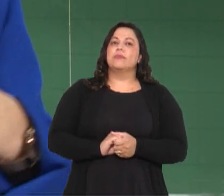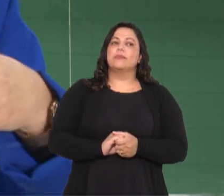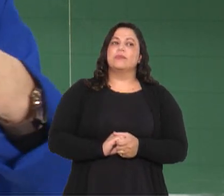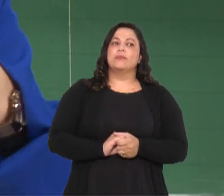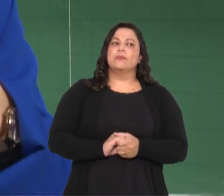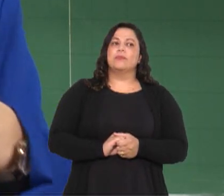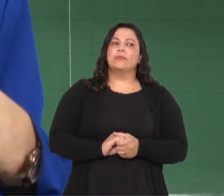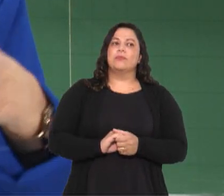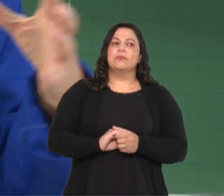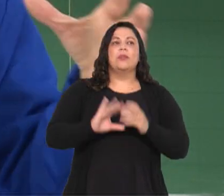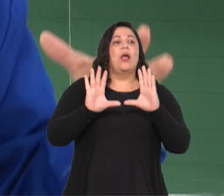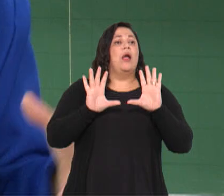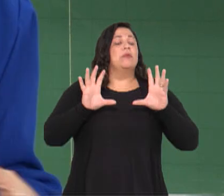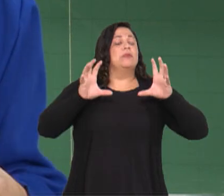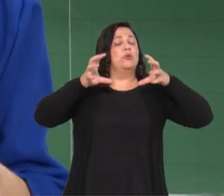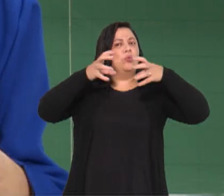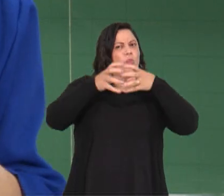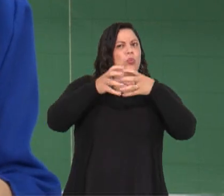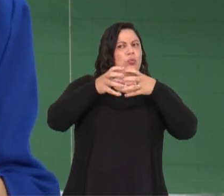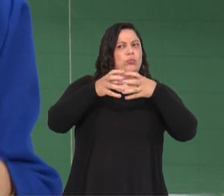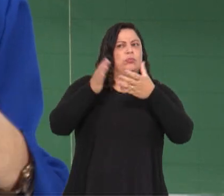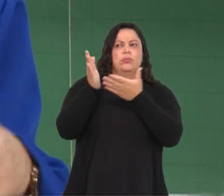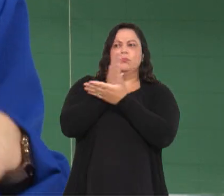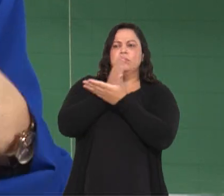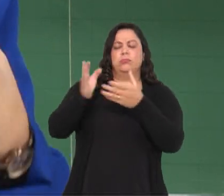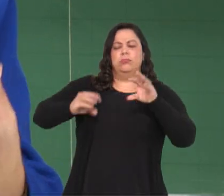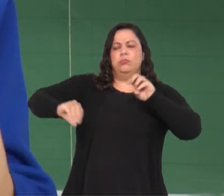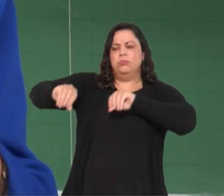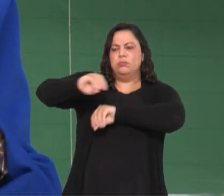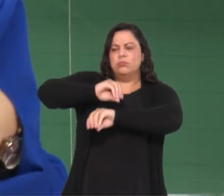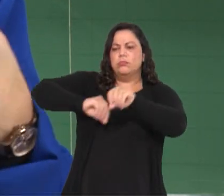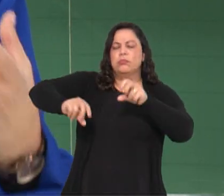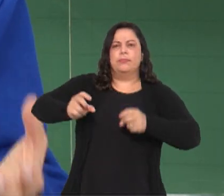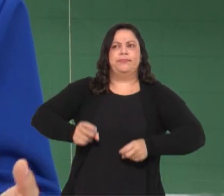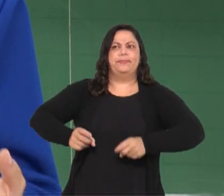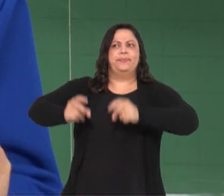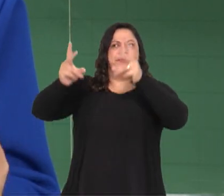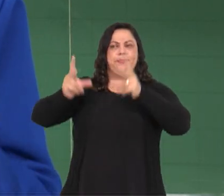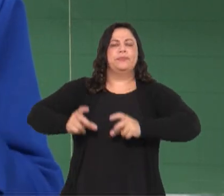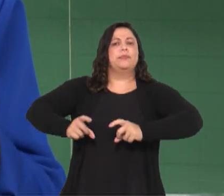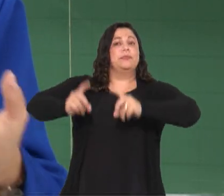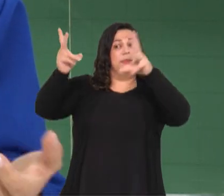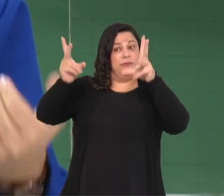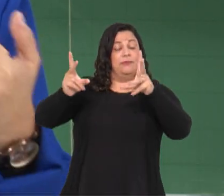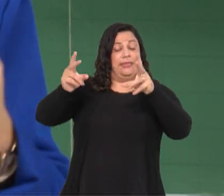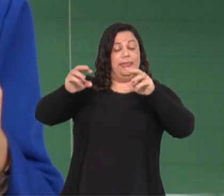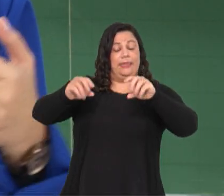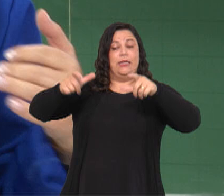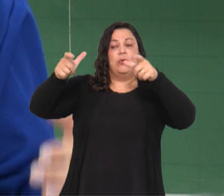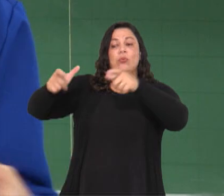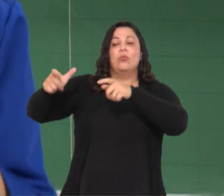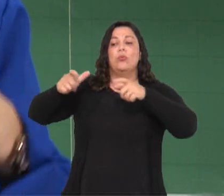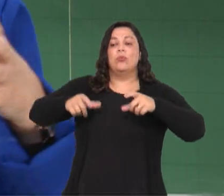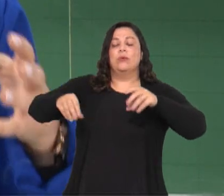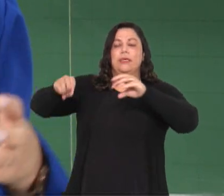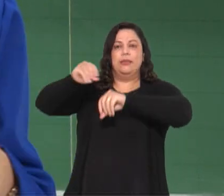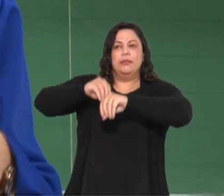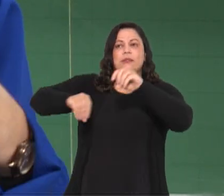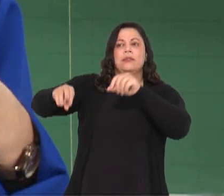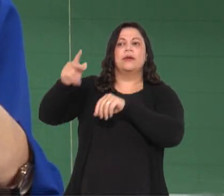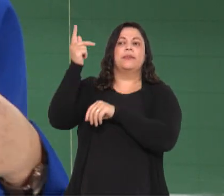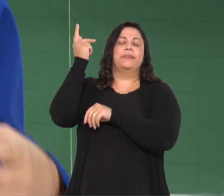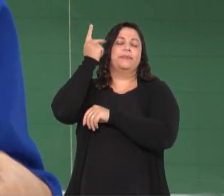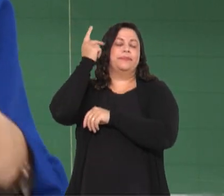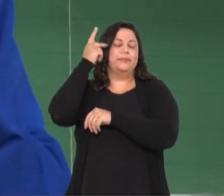de fazer a divisão das terras ali e então vender, né, comercializar essas terras para os paulistas e mineiros, ela também tinha